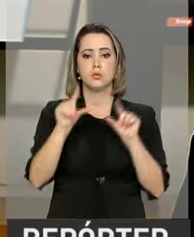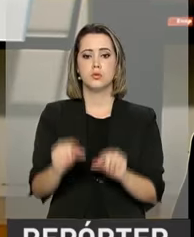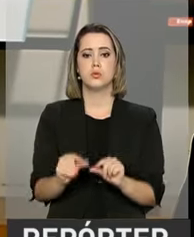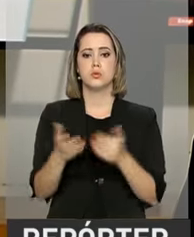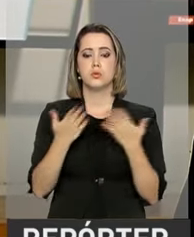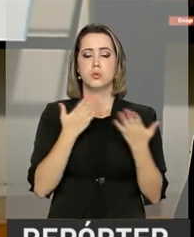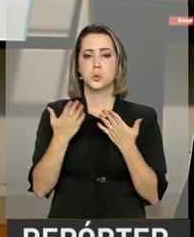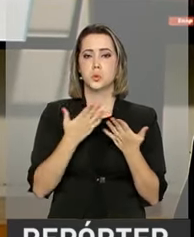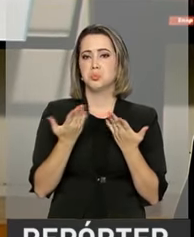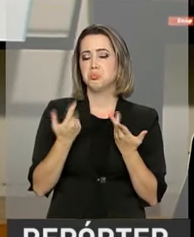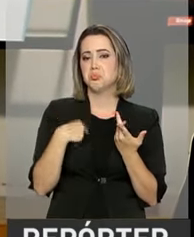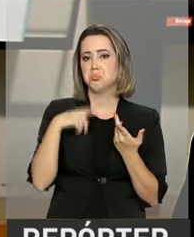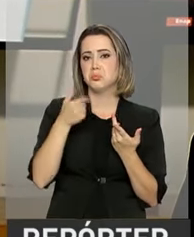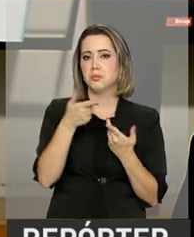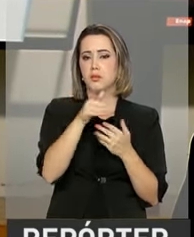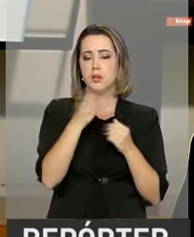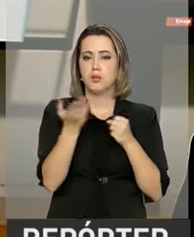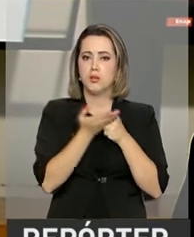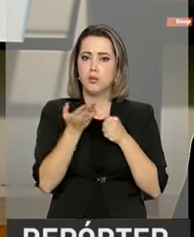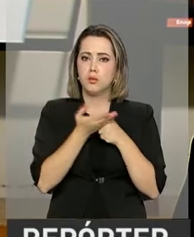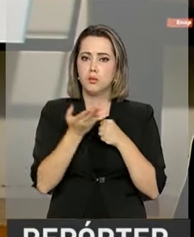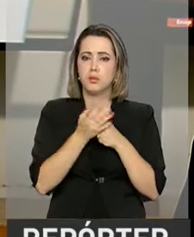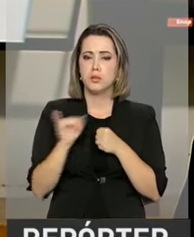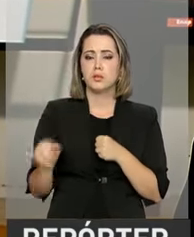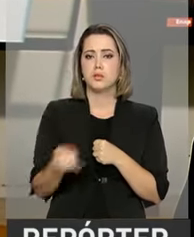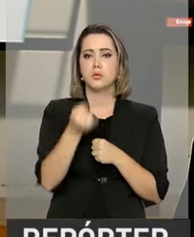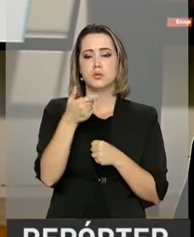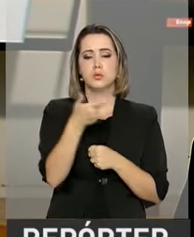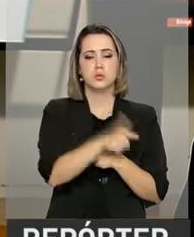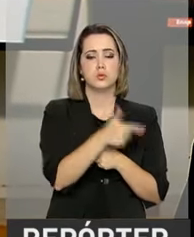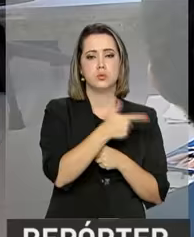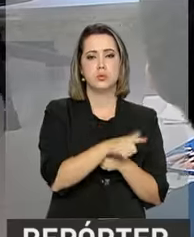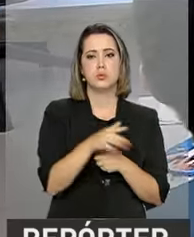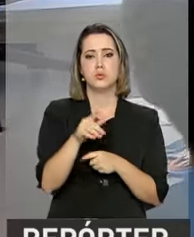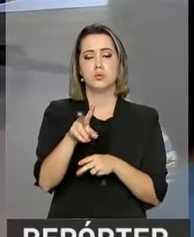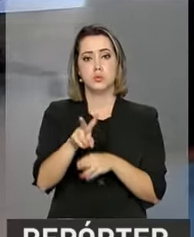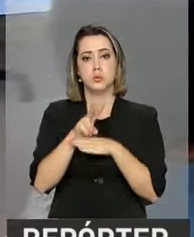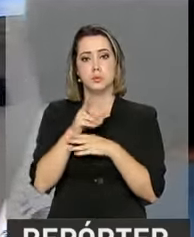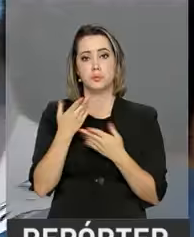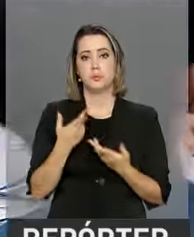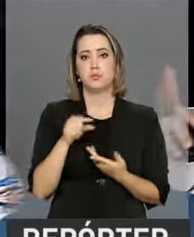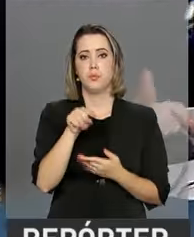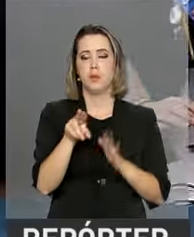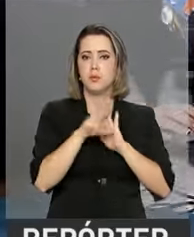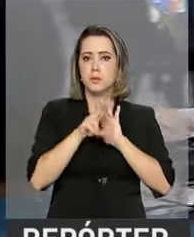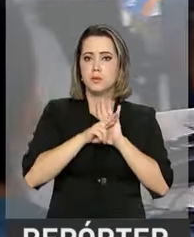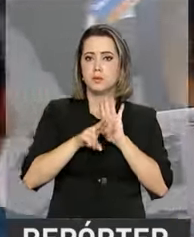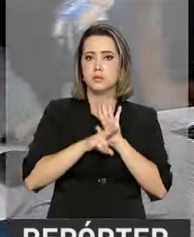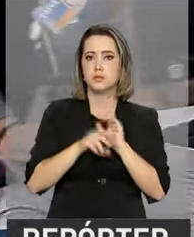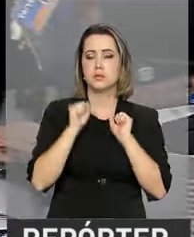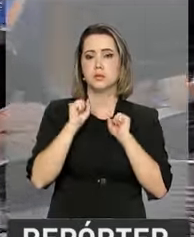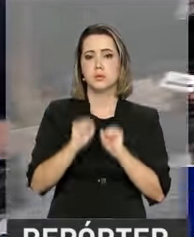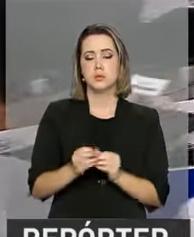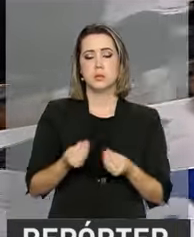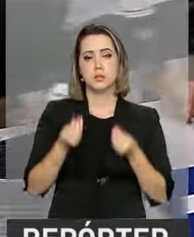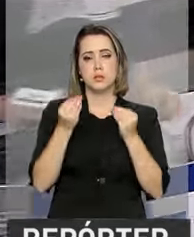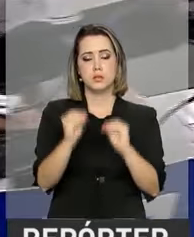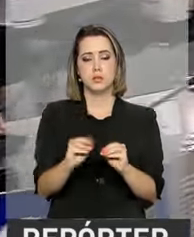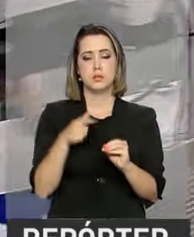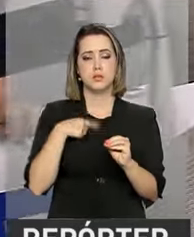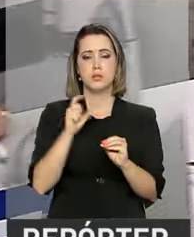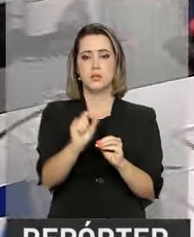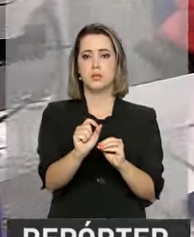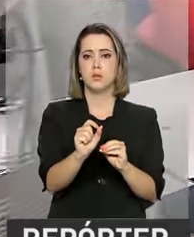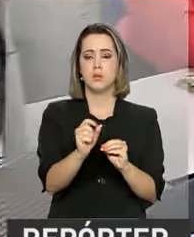dos juros cobrados dos consumidores de outras linhas de financiamento pelas regras o trabalhador poderá dar como garantia para as